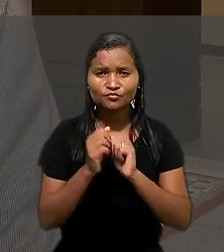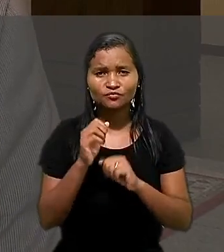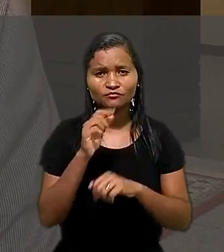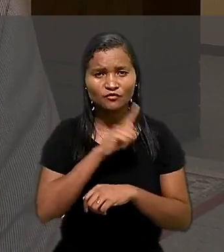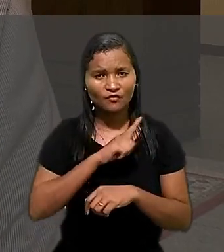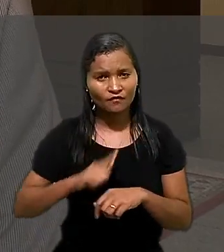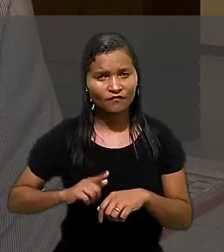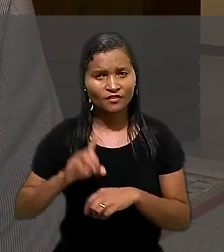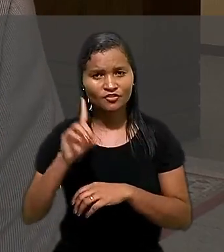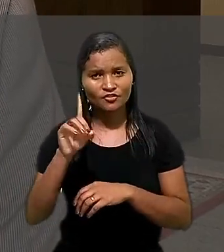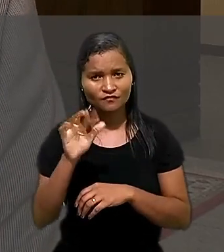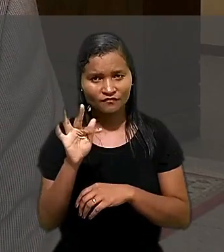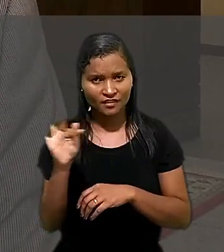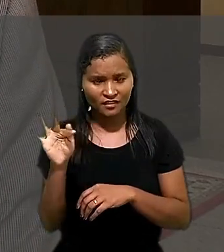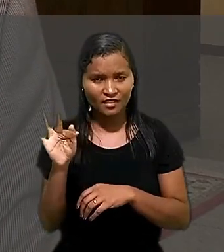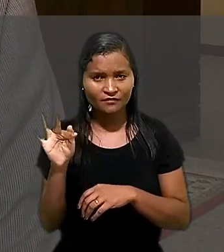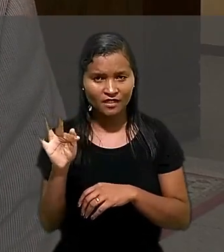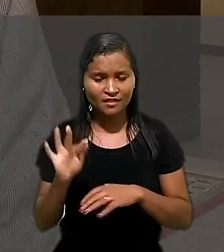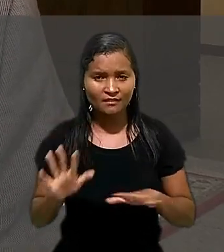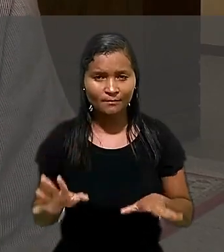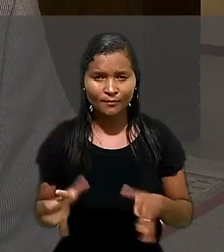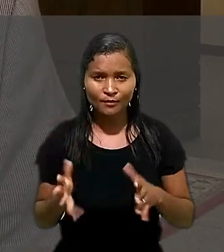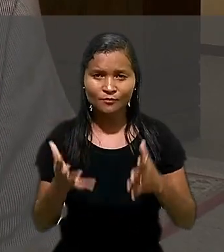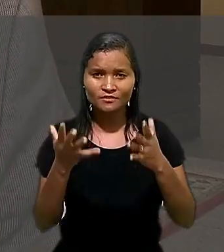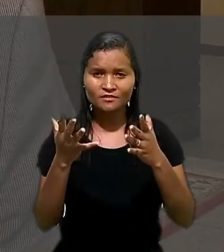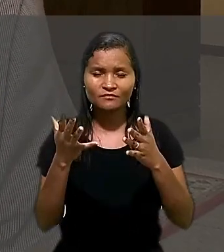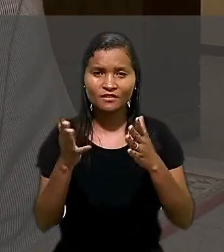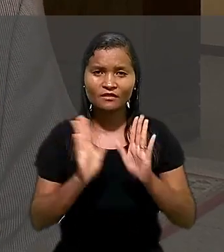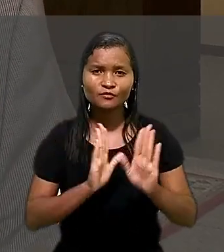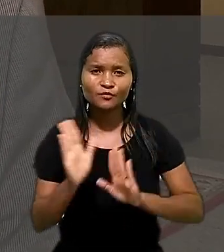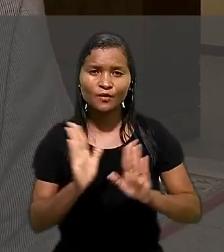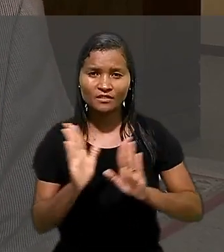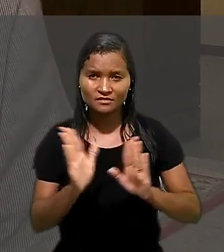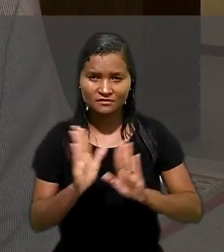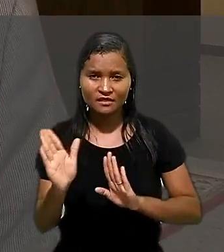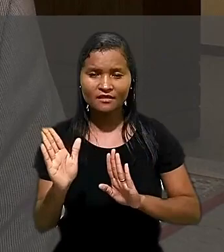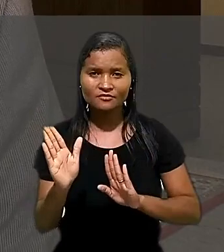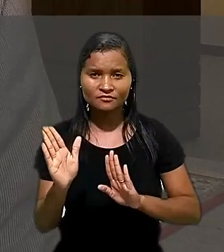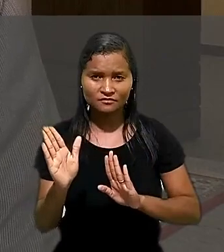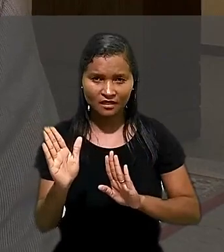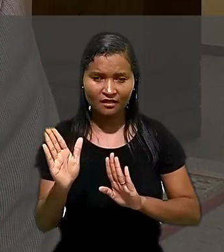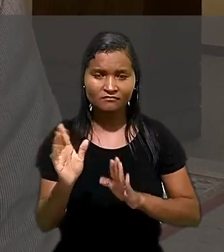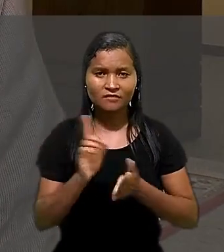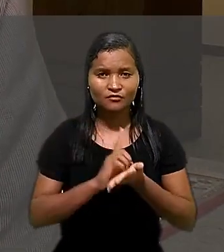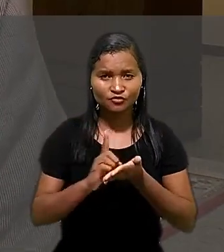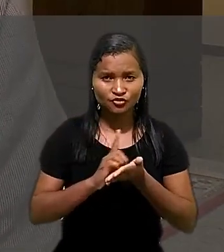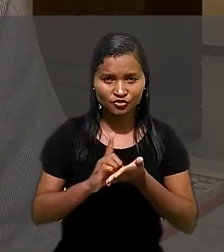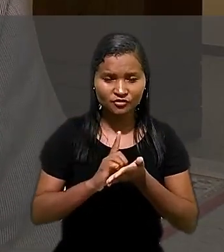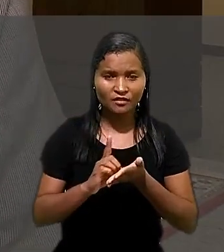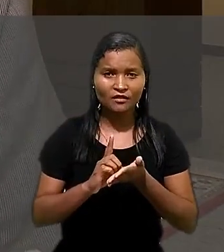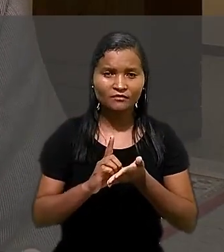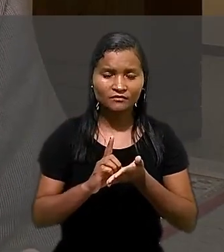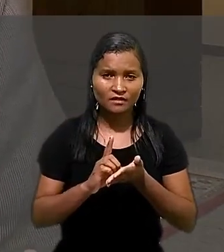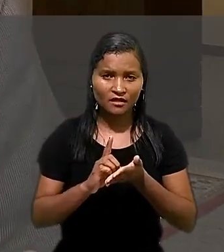governo do Distrito Federal na promoção do acesso aos meios